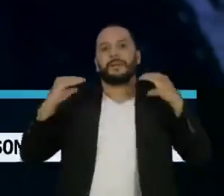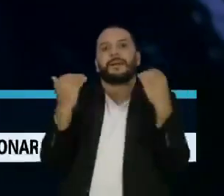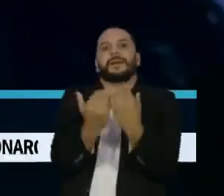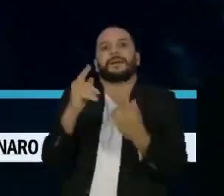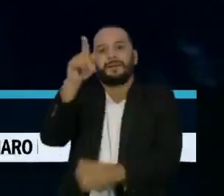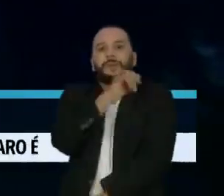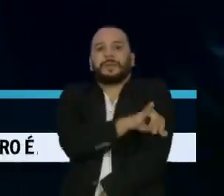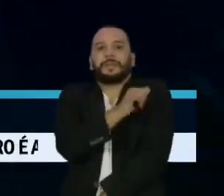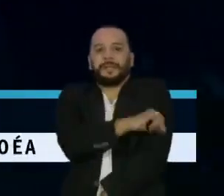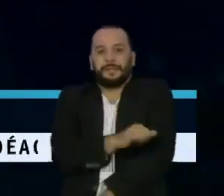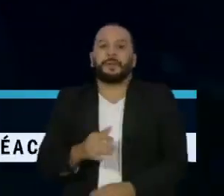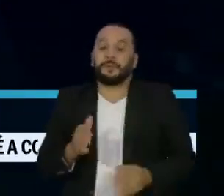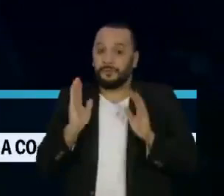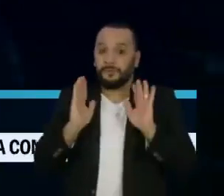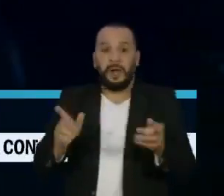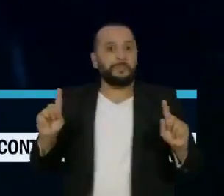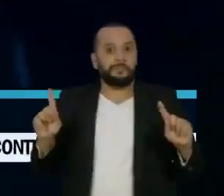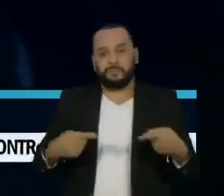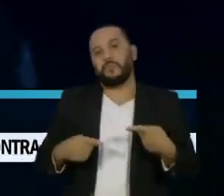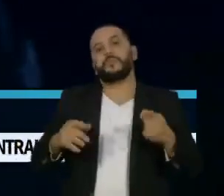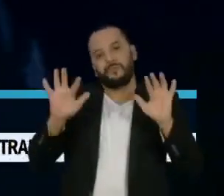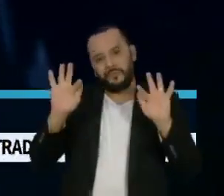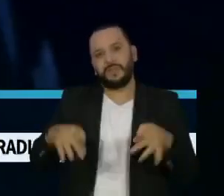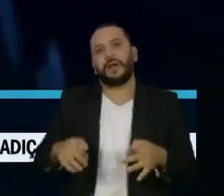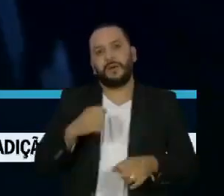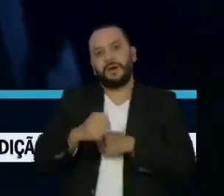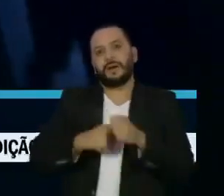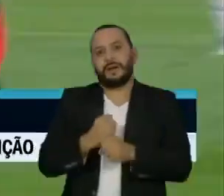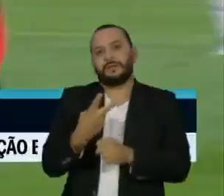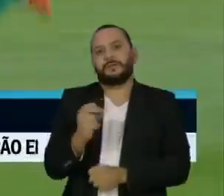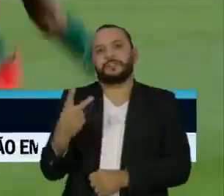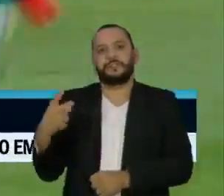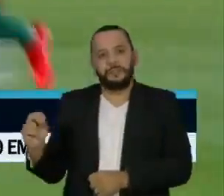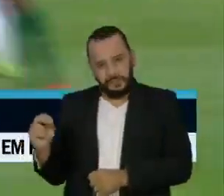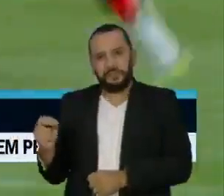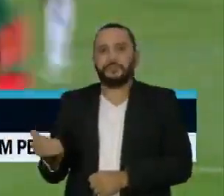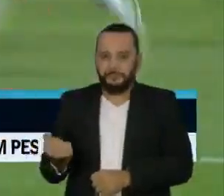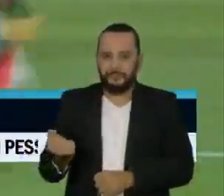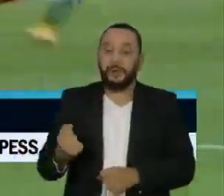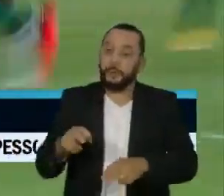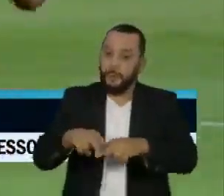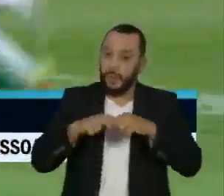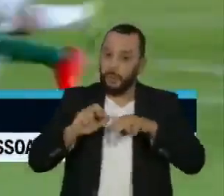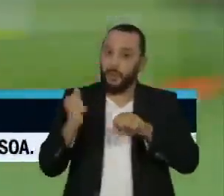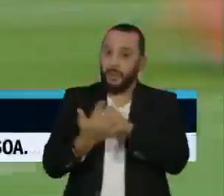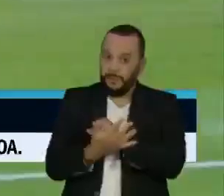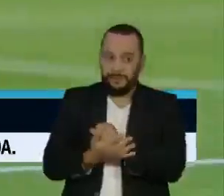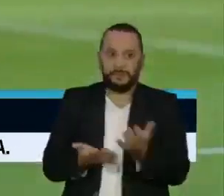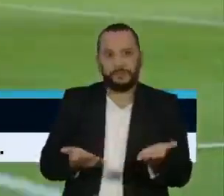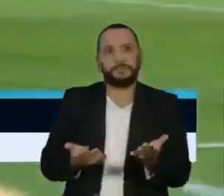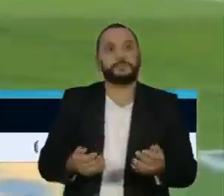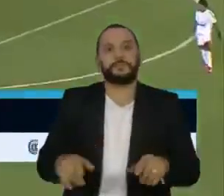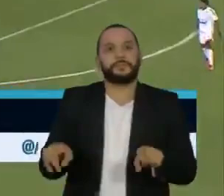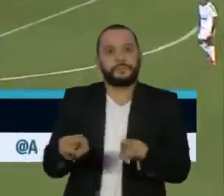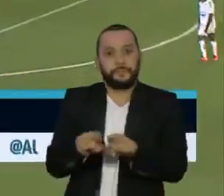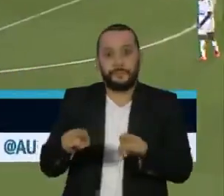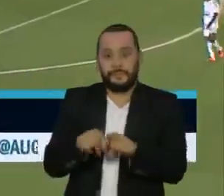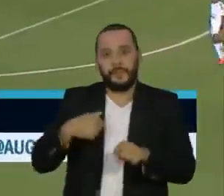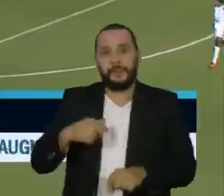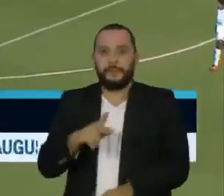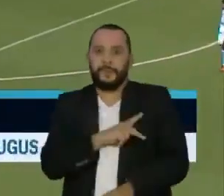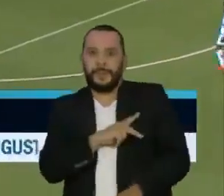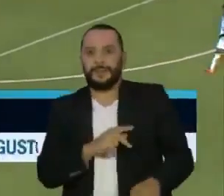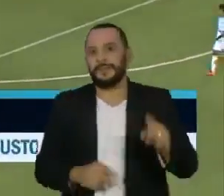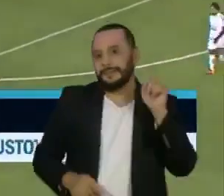partida encerra a edição de 2020, atípica por causa da pandemia. Além de superar os adversários, Palmeiras e